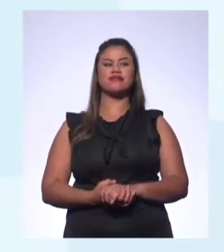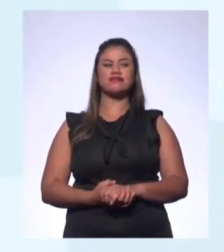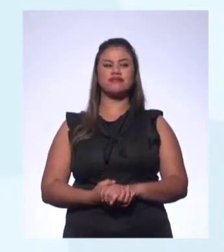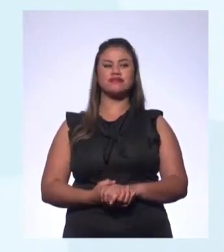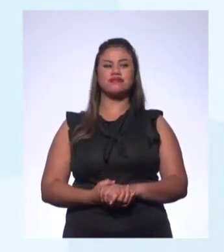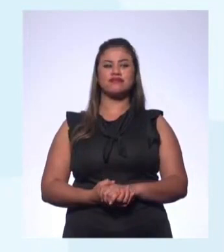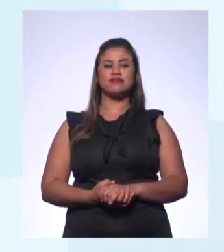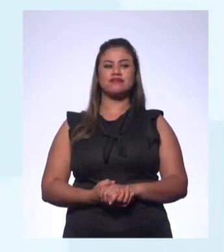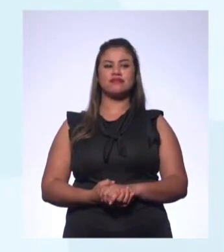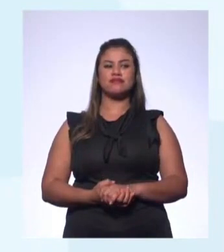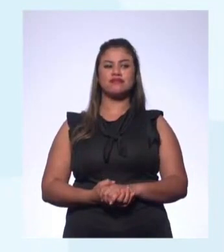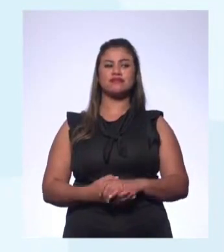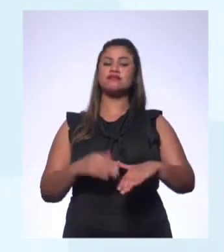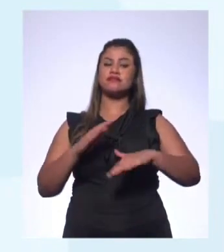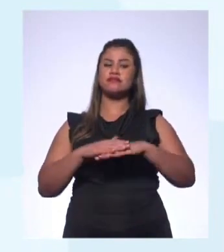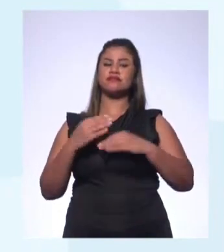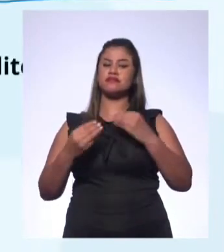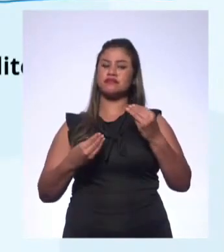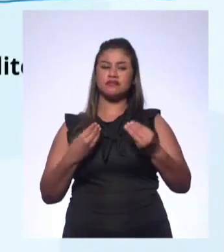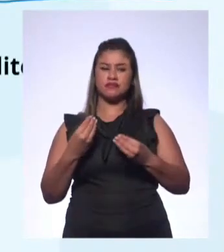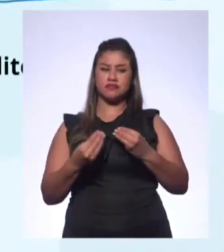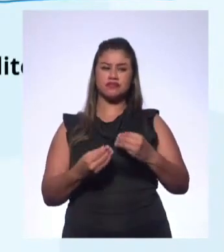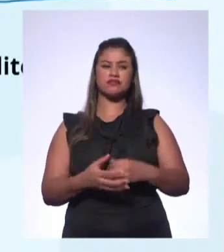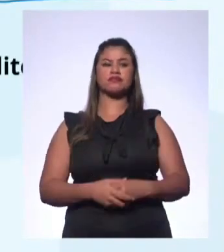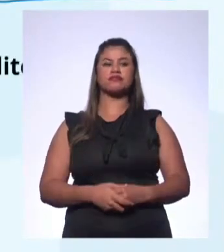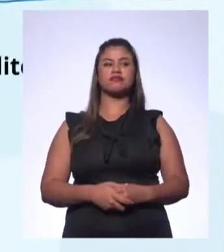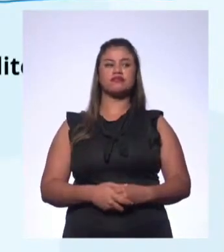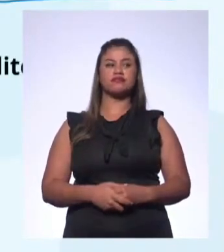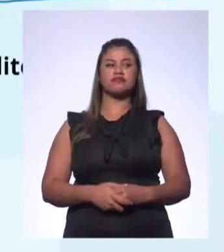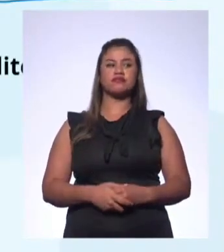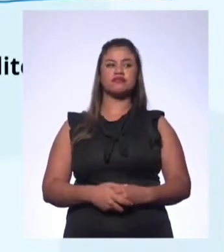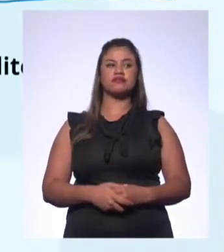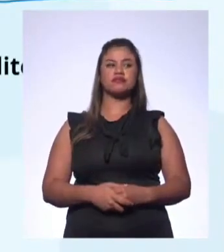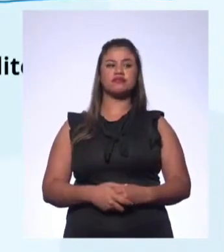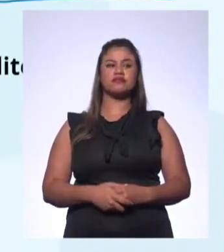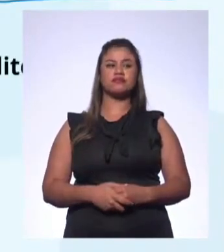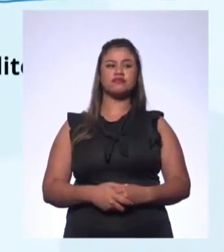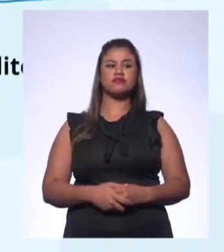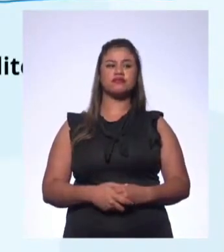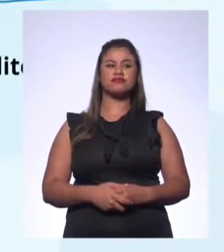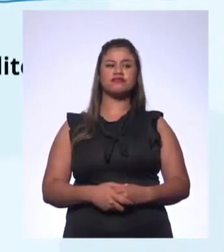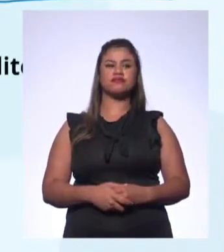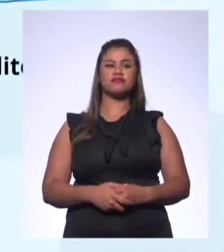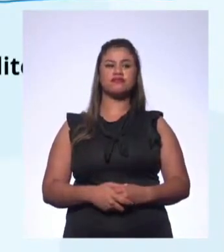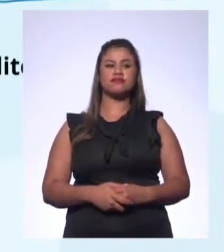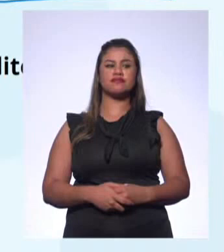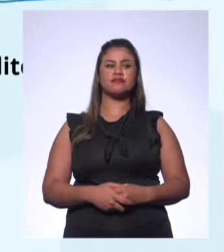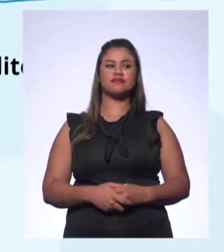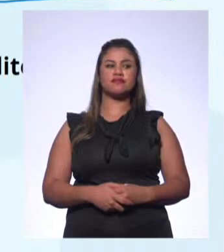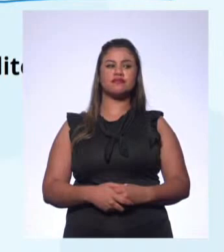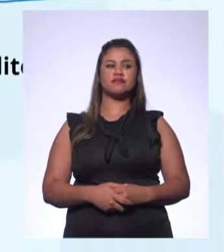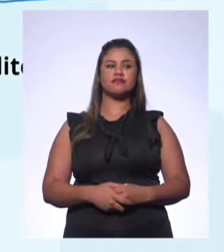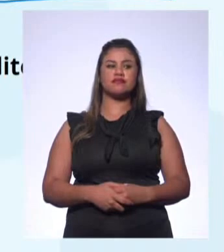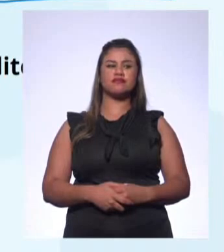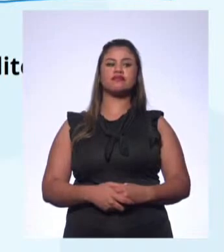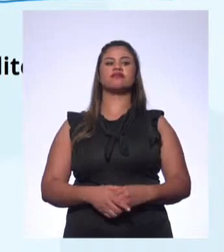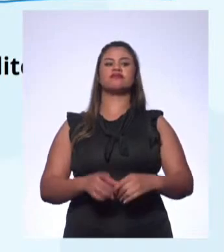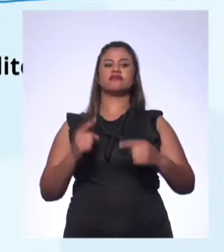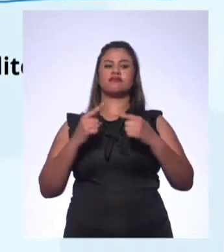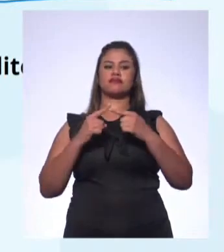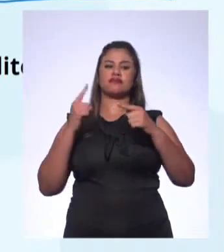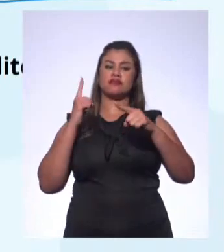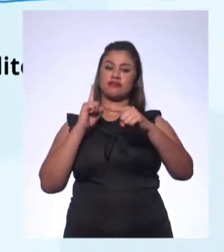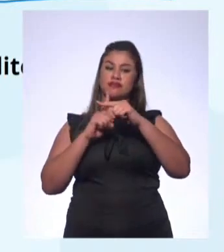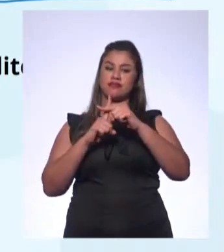num texto. Como que eu vou fazer? Eu vou voltar para ver como é que ficou lindo e maravilhoso aqui, tá? Eu coloquei esse mais também, que é